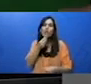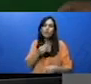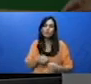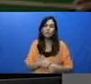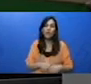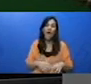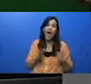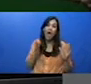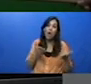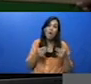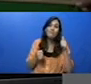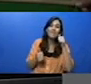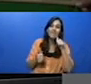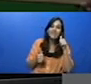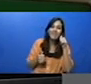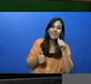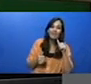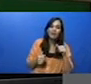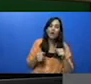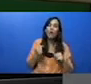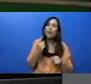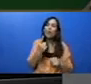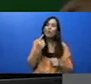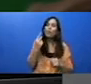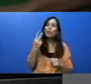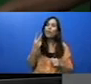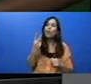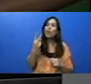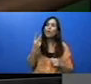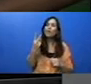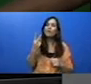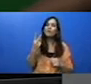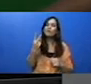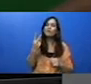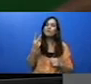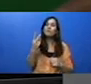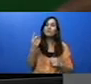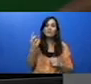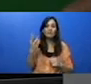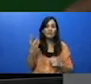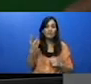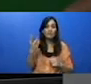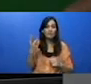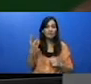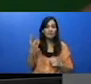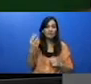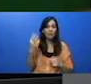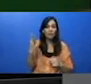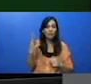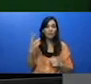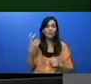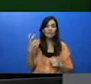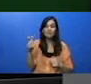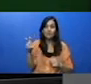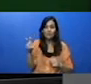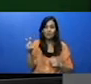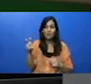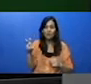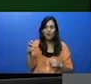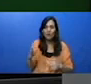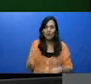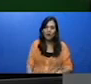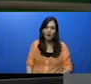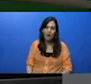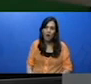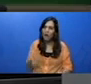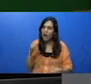Maria. 1, 2, esse não vale. 3, 4, 5